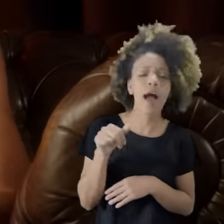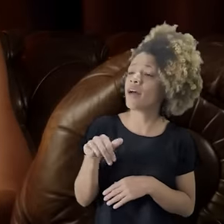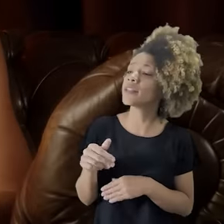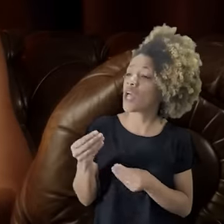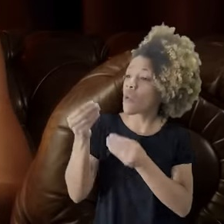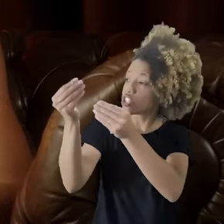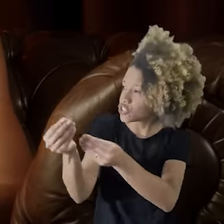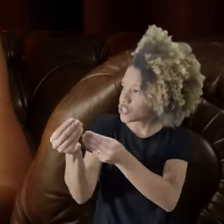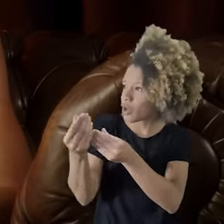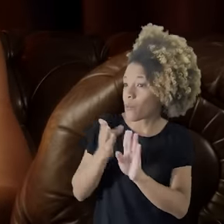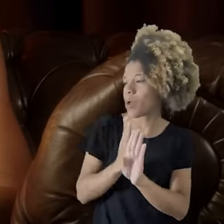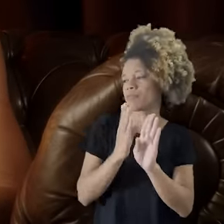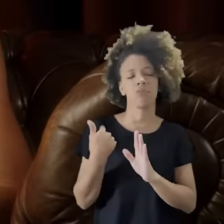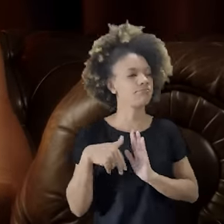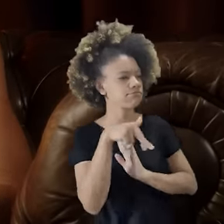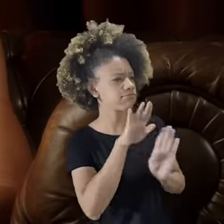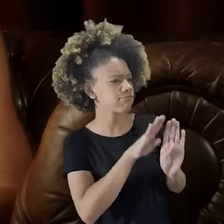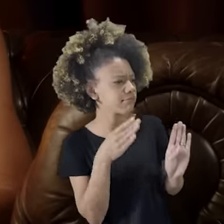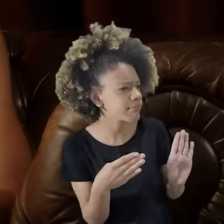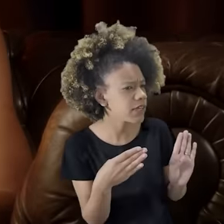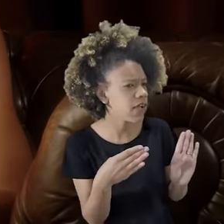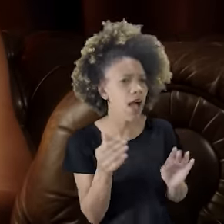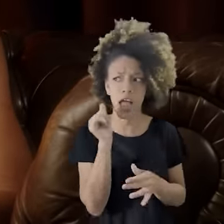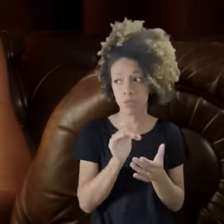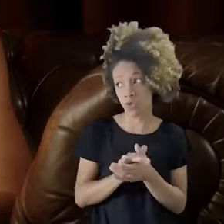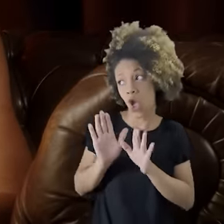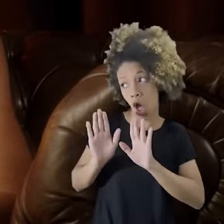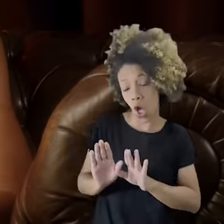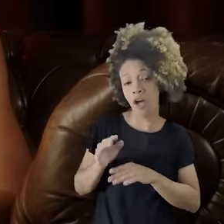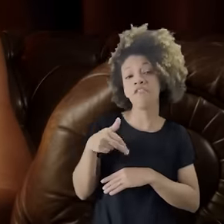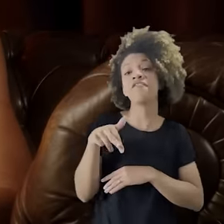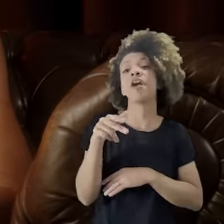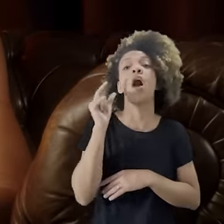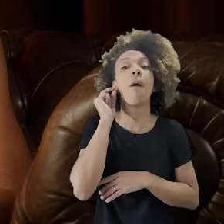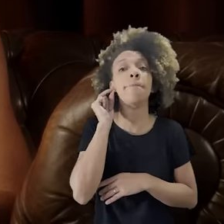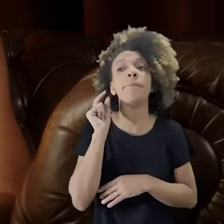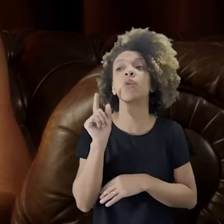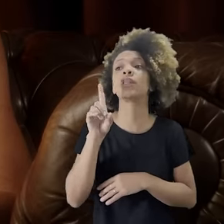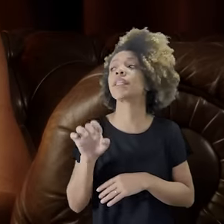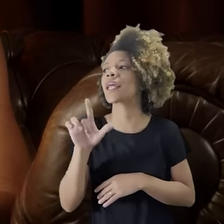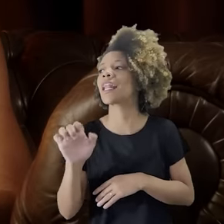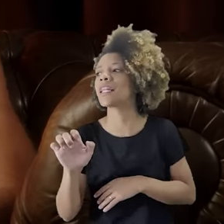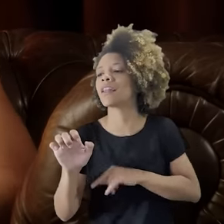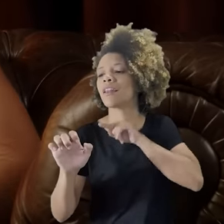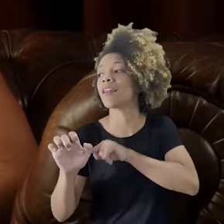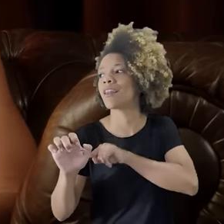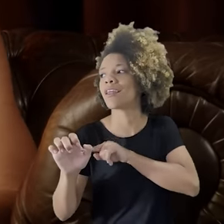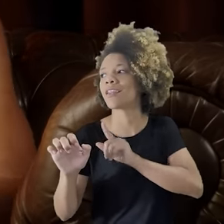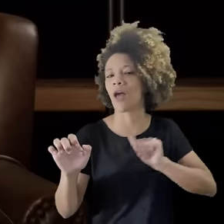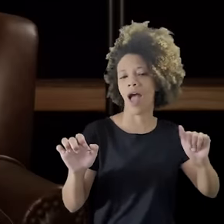eu achei Quando eu cheguei lá para poder pegar o brinco a esposa falou assim olha vai lá pega o brinco dele né